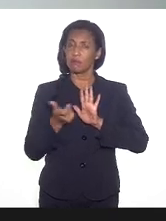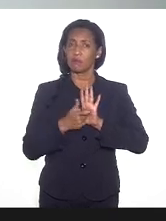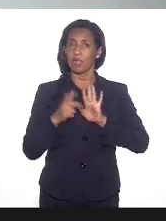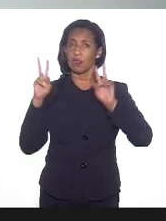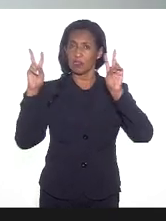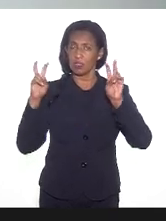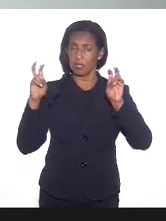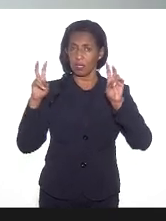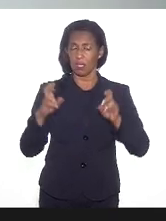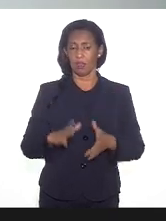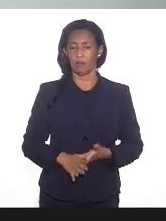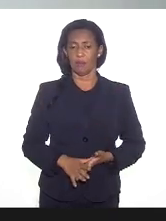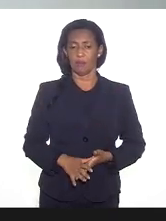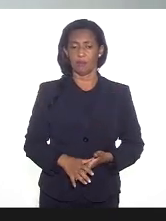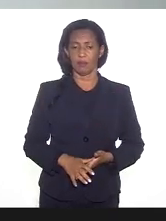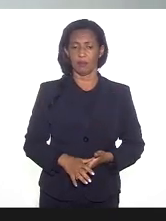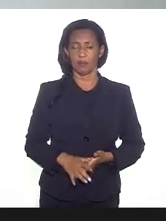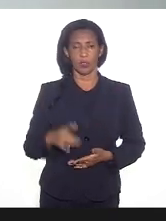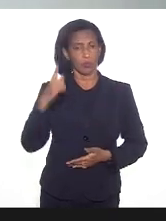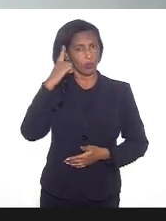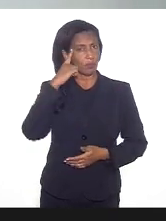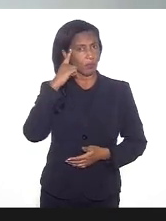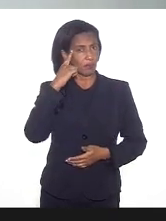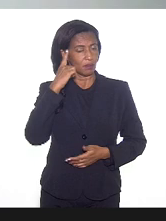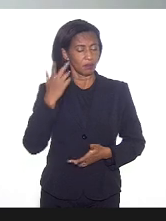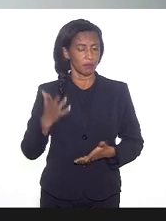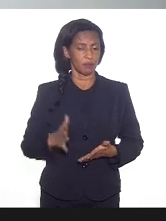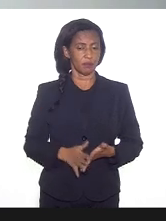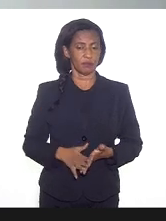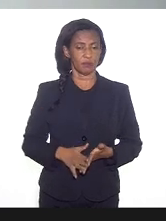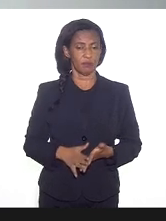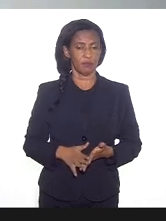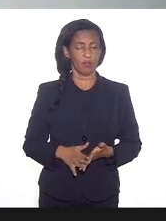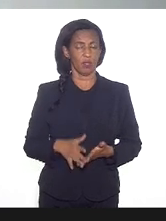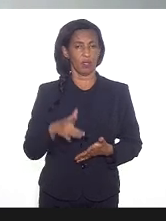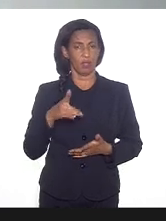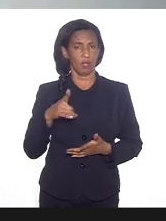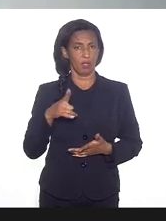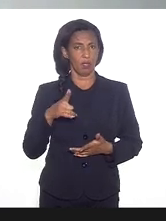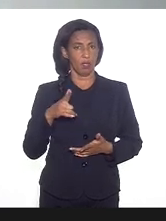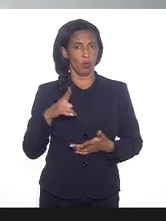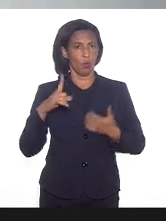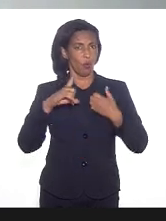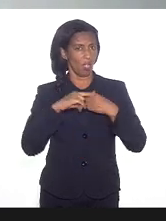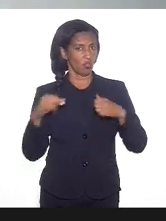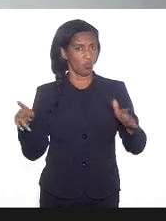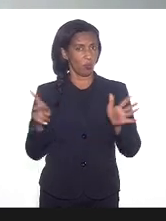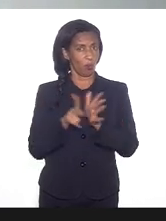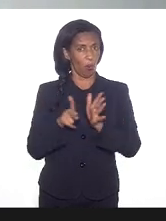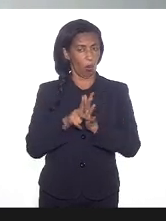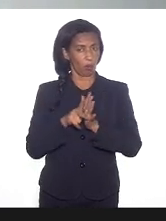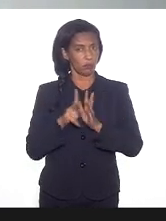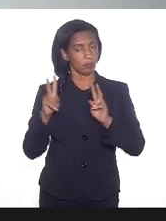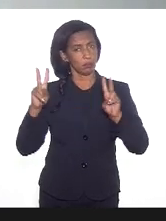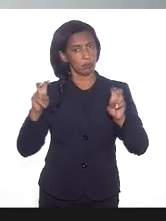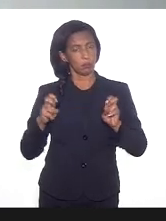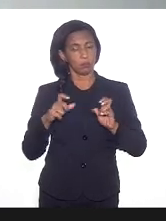tema. Eu tenho a impressão de que uma lei que forçasse um artigo específico sobre isso